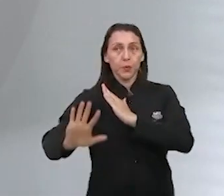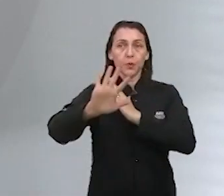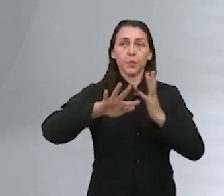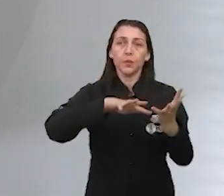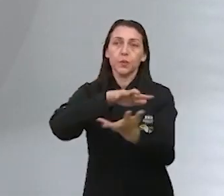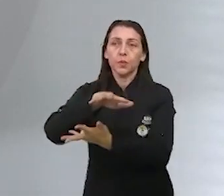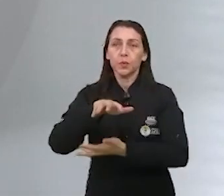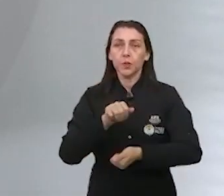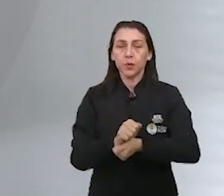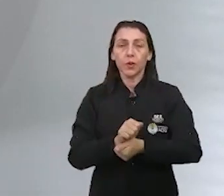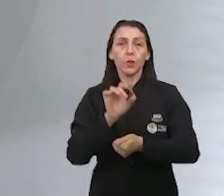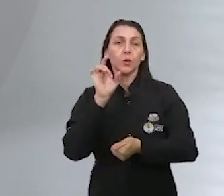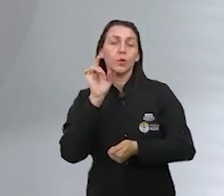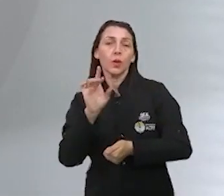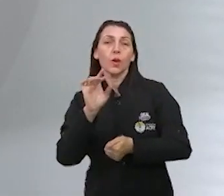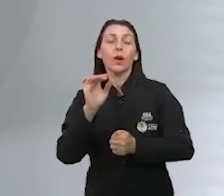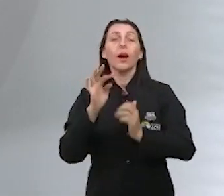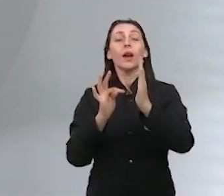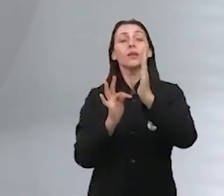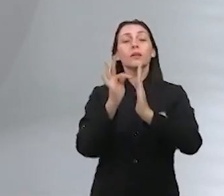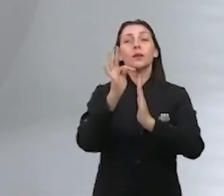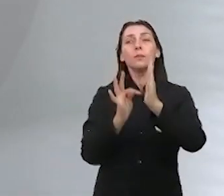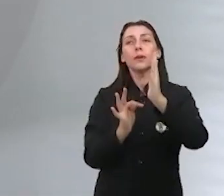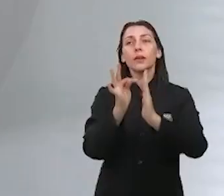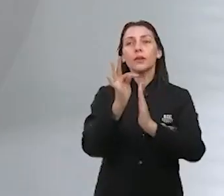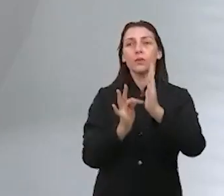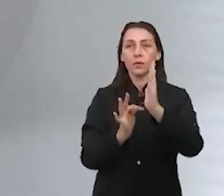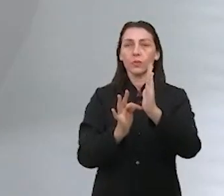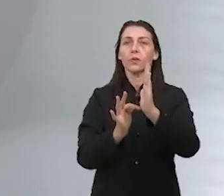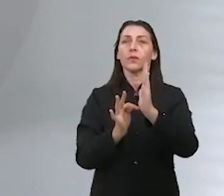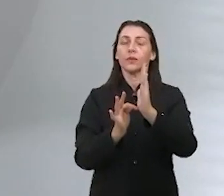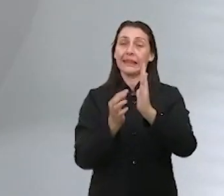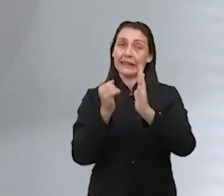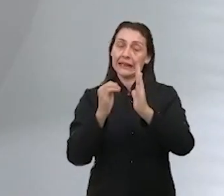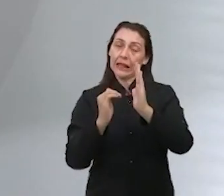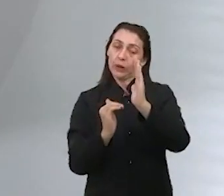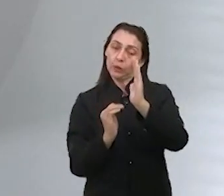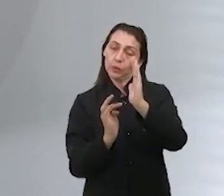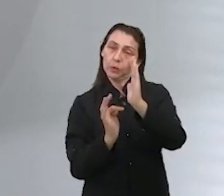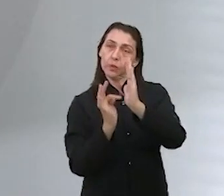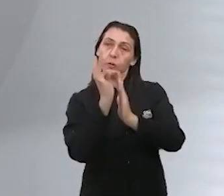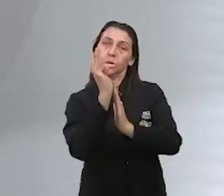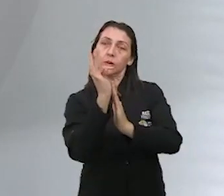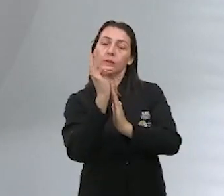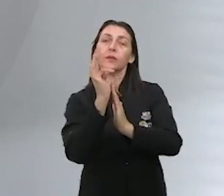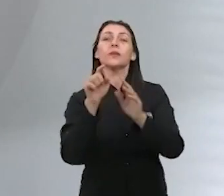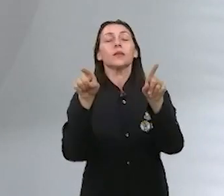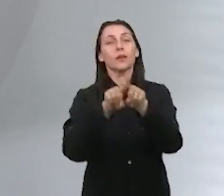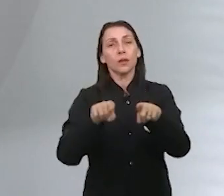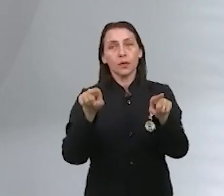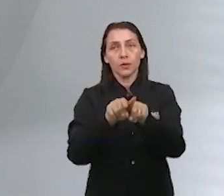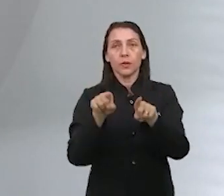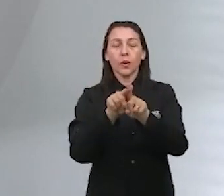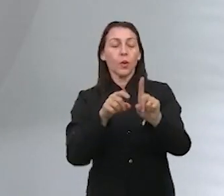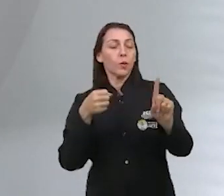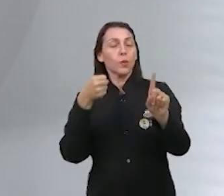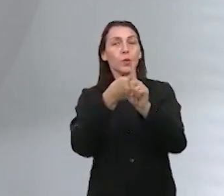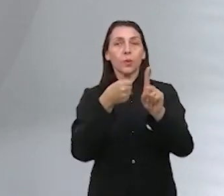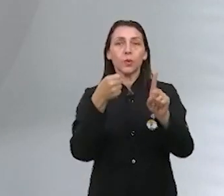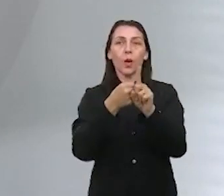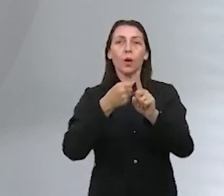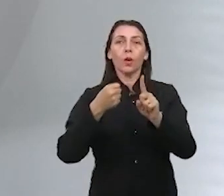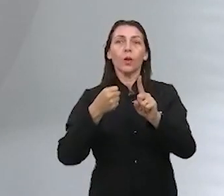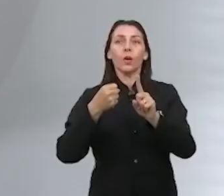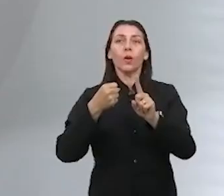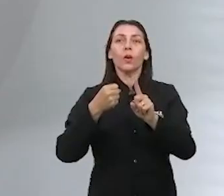mundo inteiro. Isso aumenta as temperaturas globais. Se aumenta a temperatura global, aumenta também os impactos, como